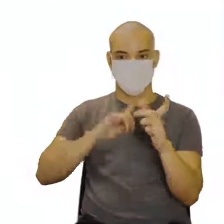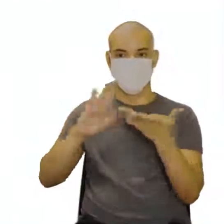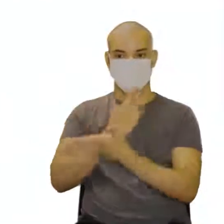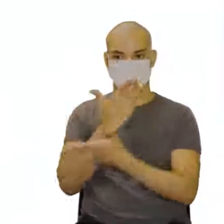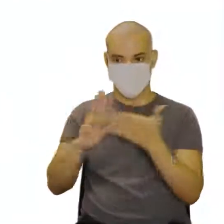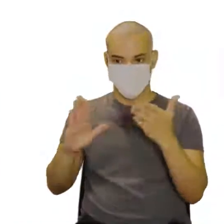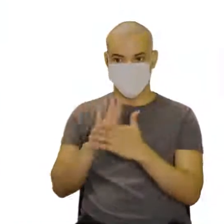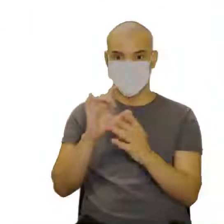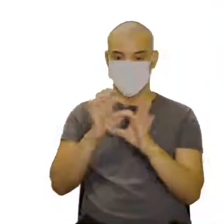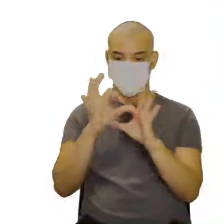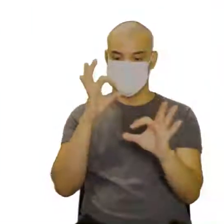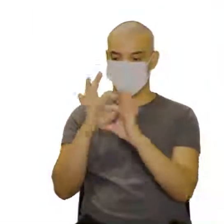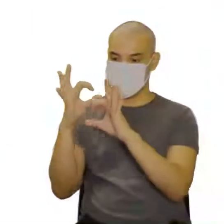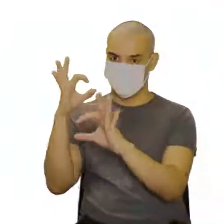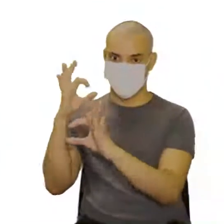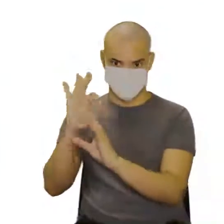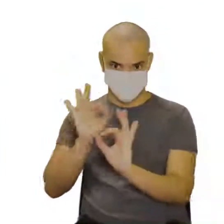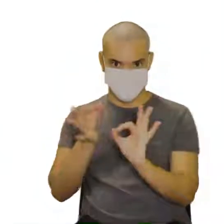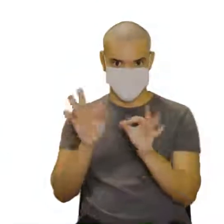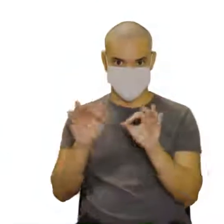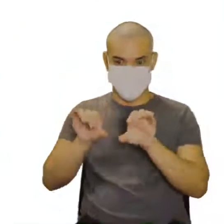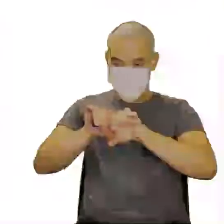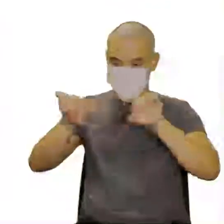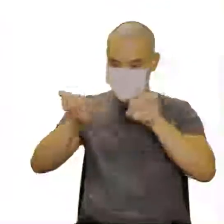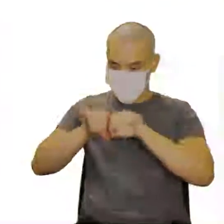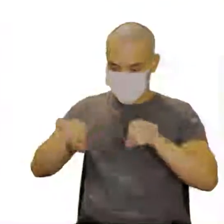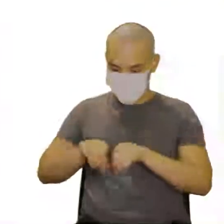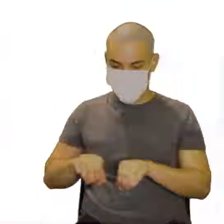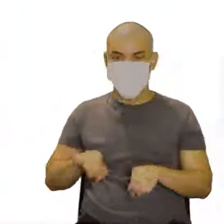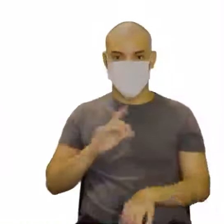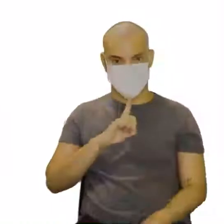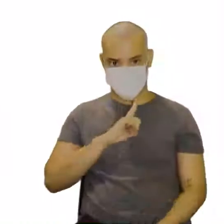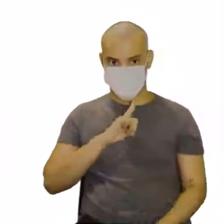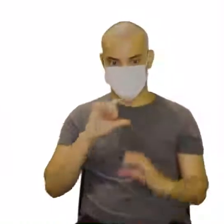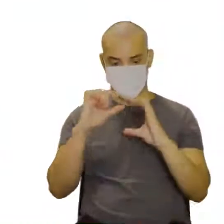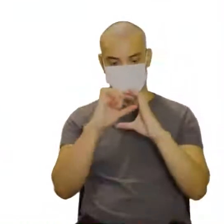capacitores cilíndricos. Entendido, pessoal? Olha só,